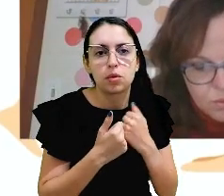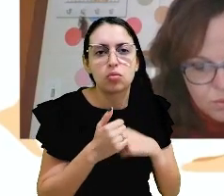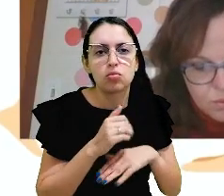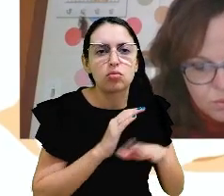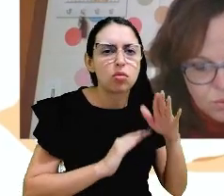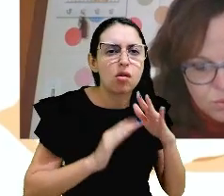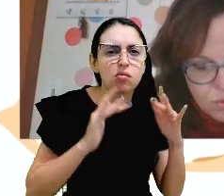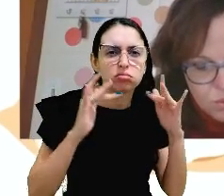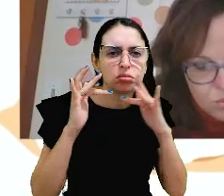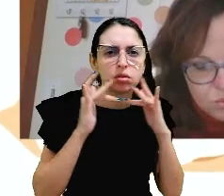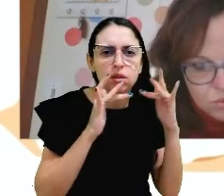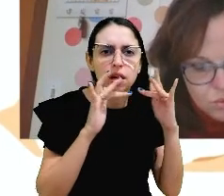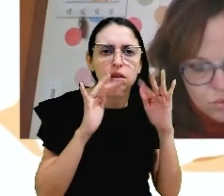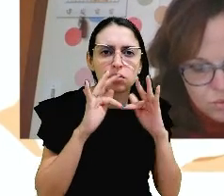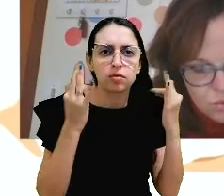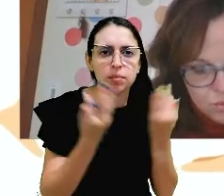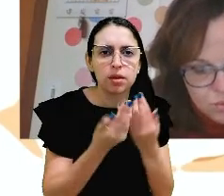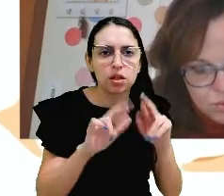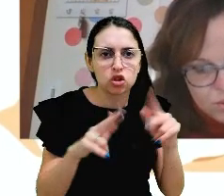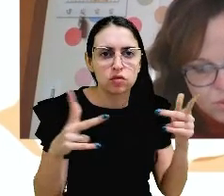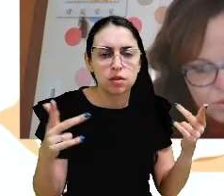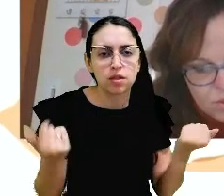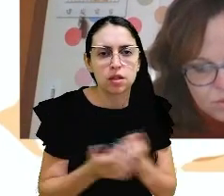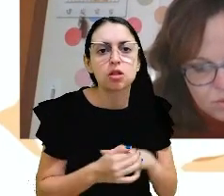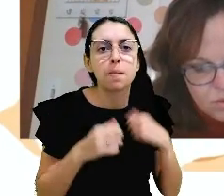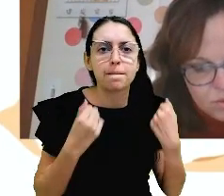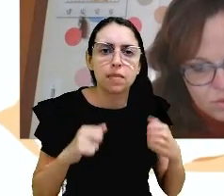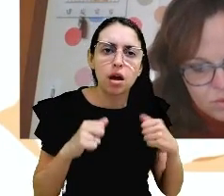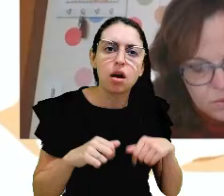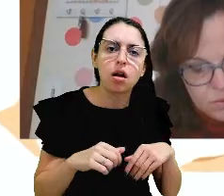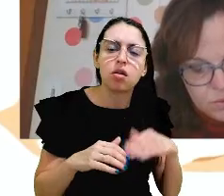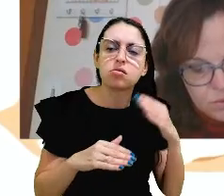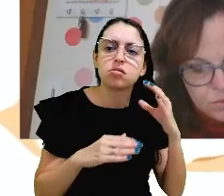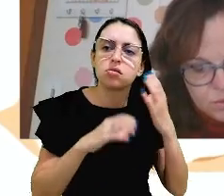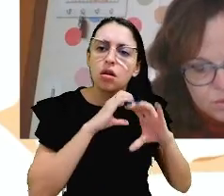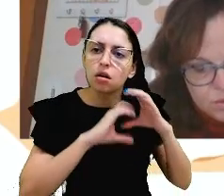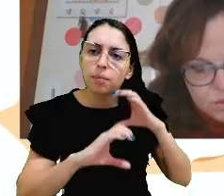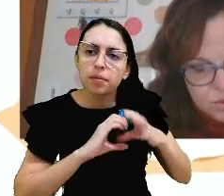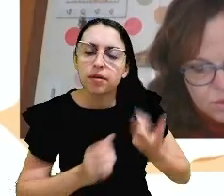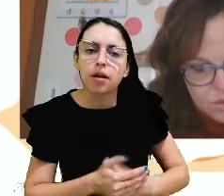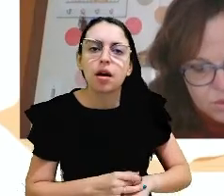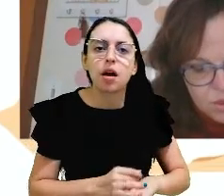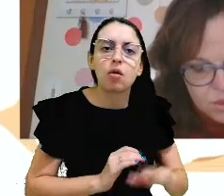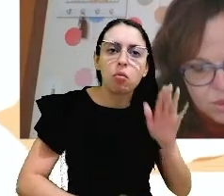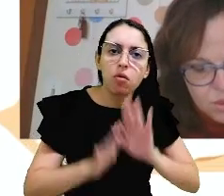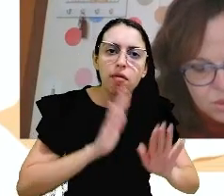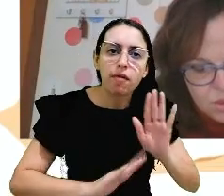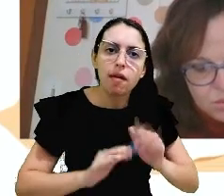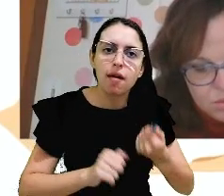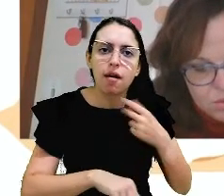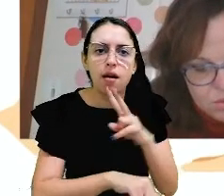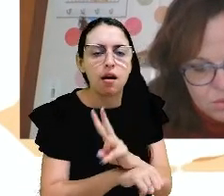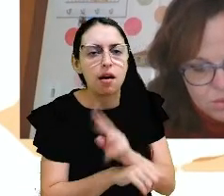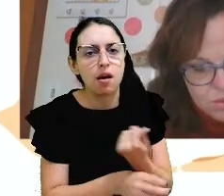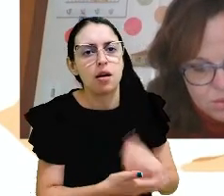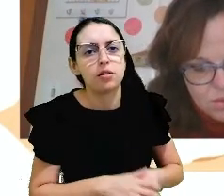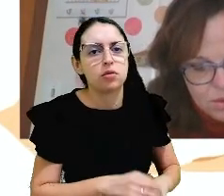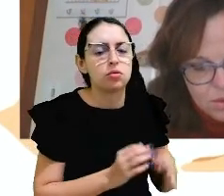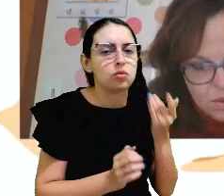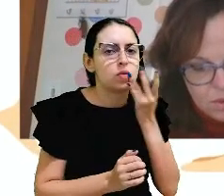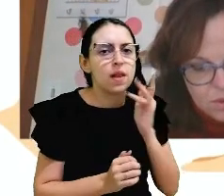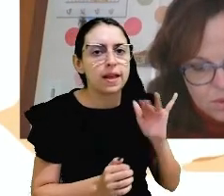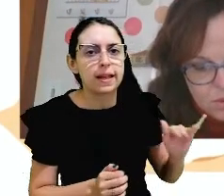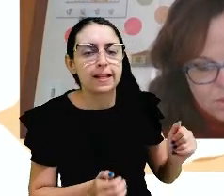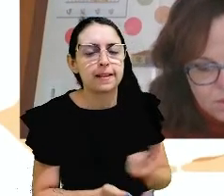que seja com outra família com quem a gente possa compartilhar, né, o cuidado das crianças e as aflições referentes